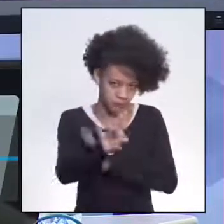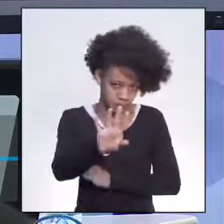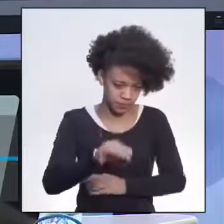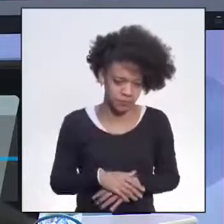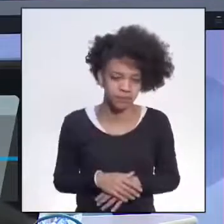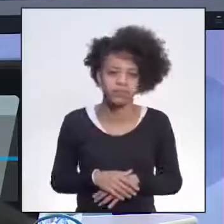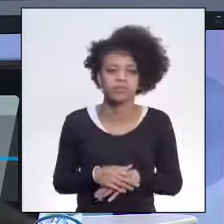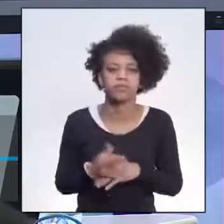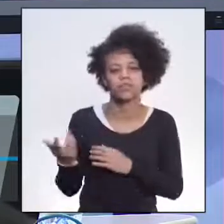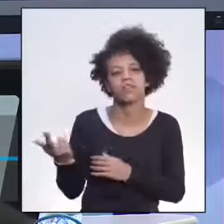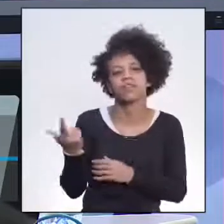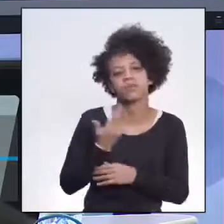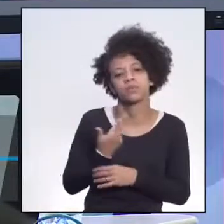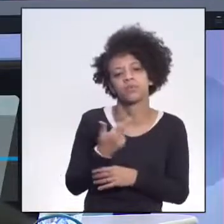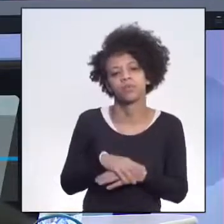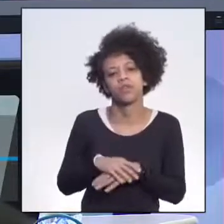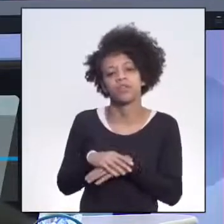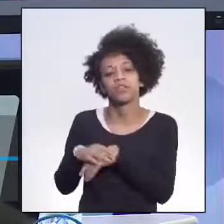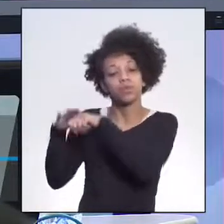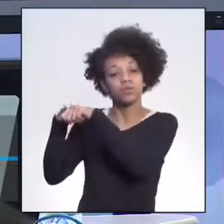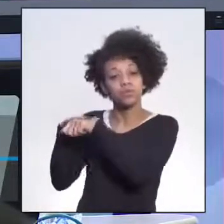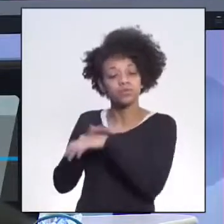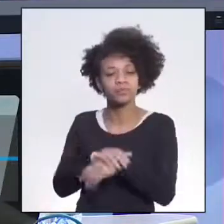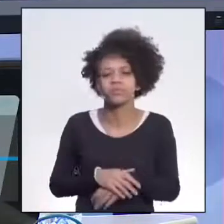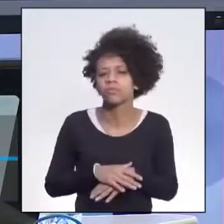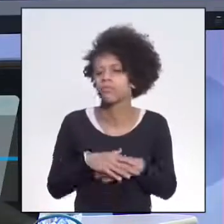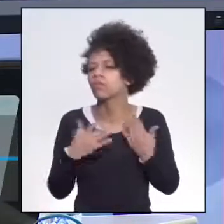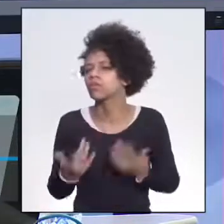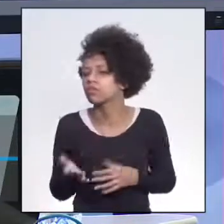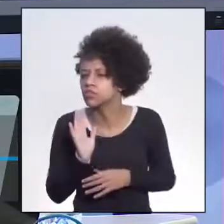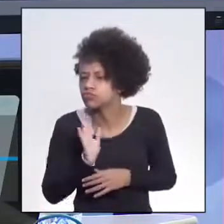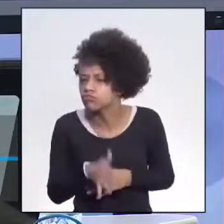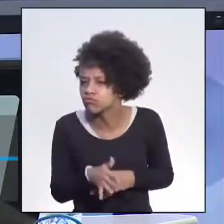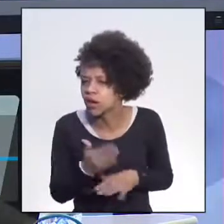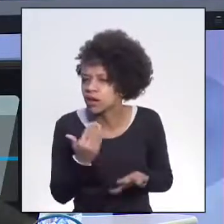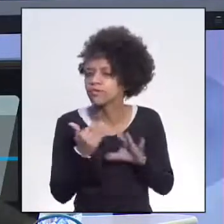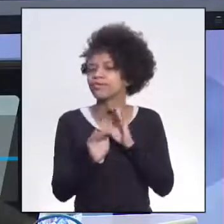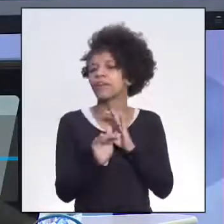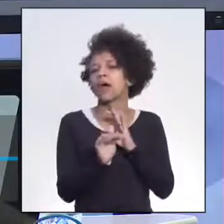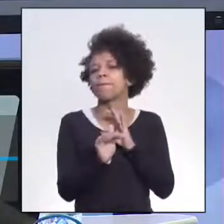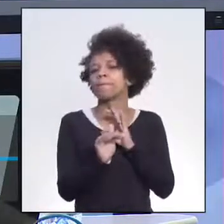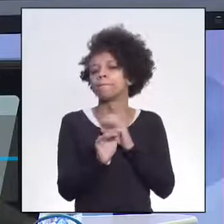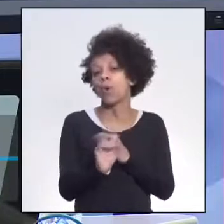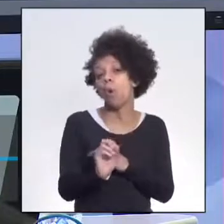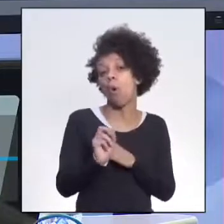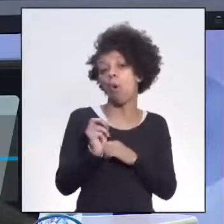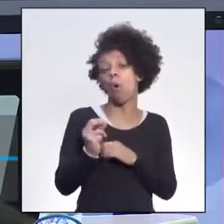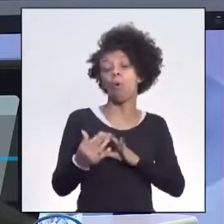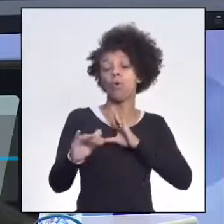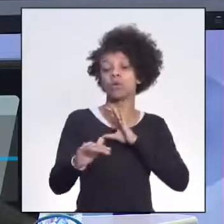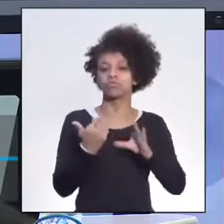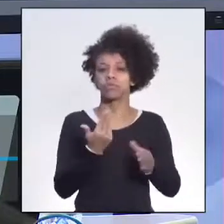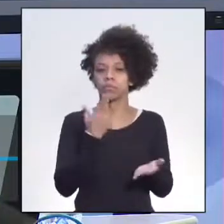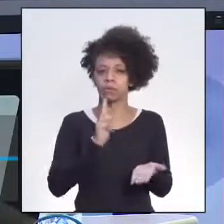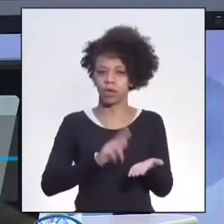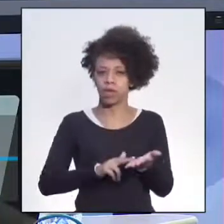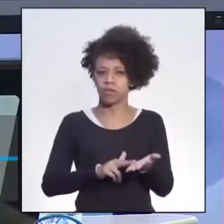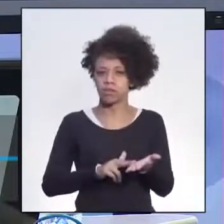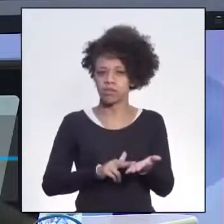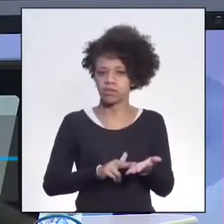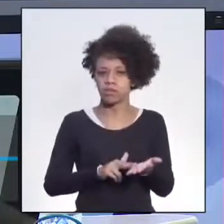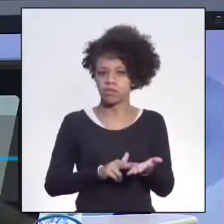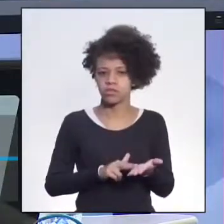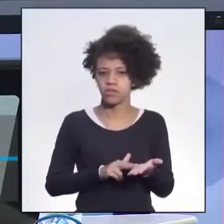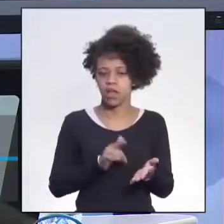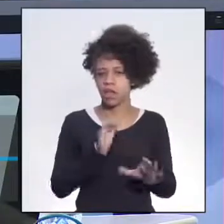vocês e vocês respondam aí para mim no chat. Alguma vez vocês já mandaram ou receberam uma carta, esse